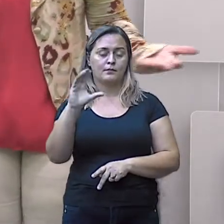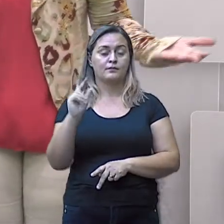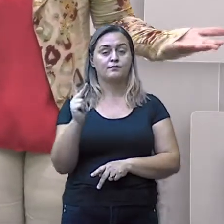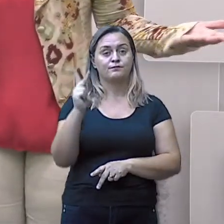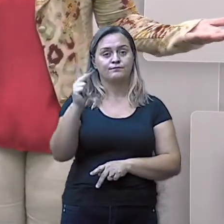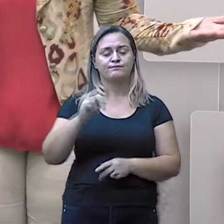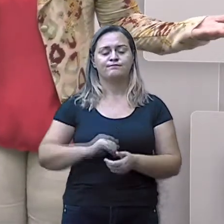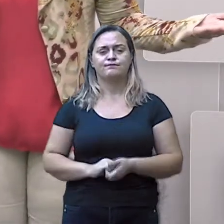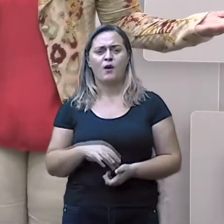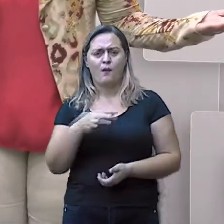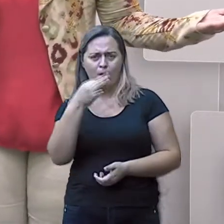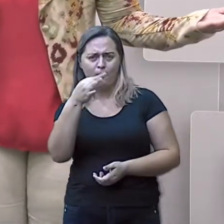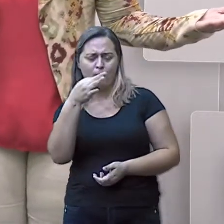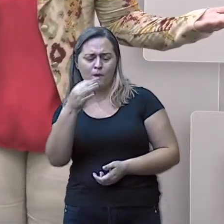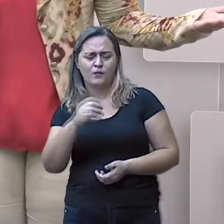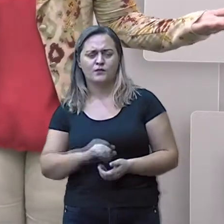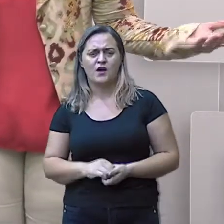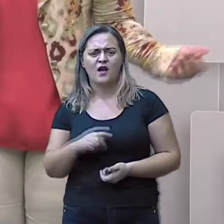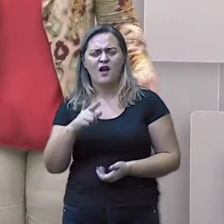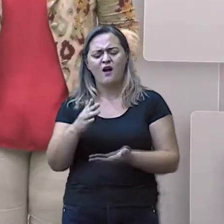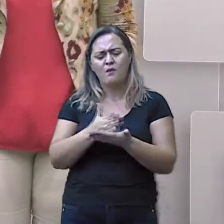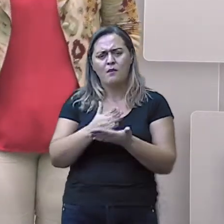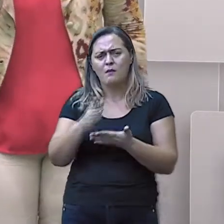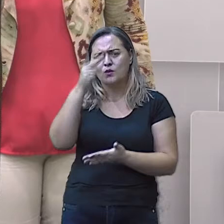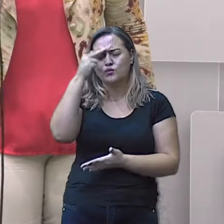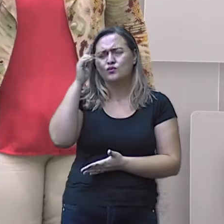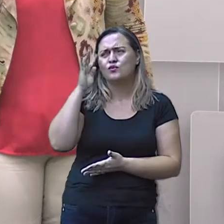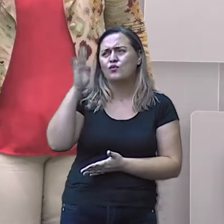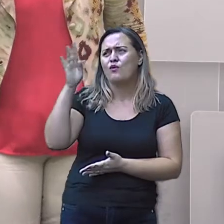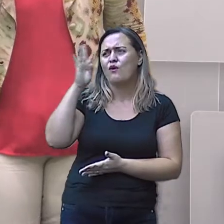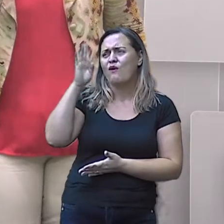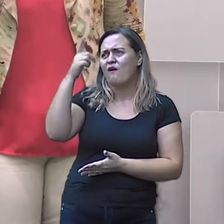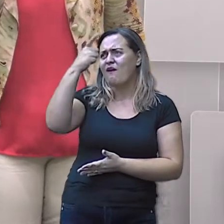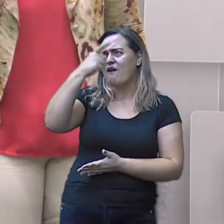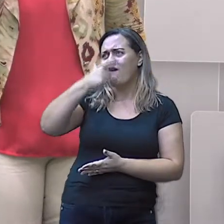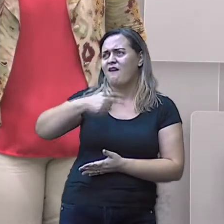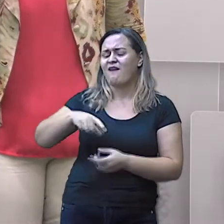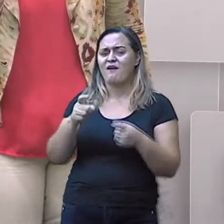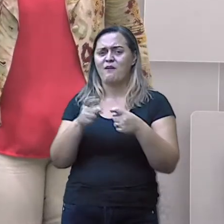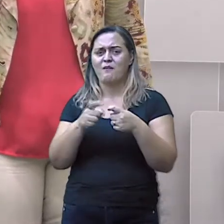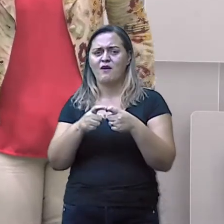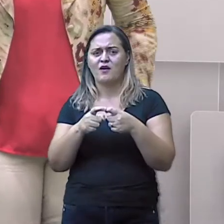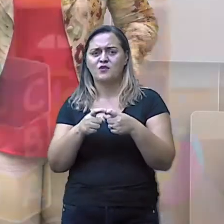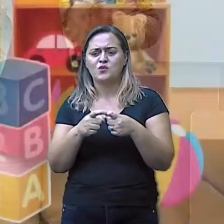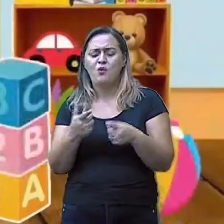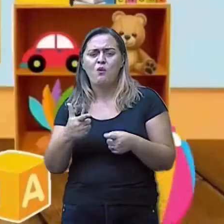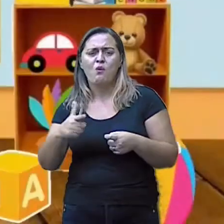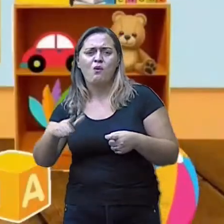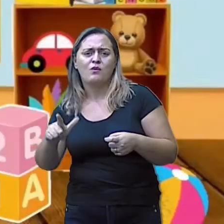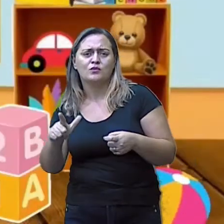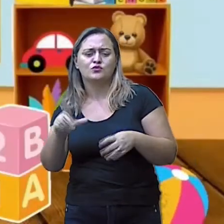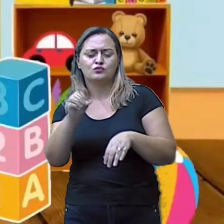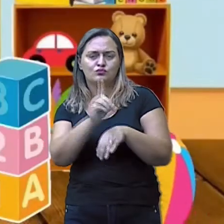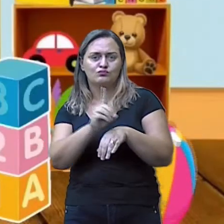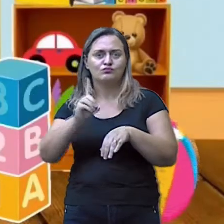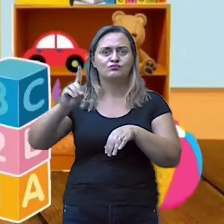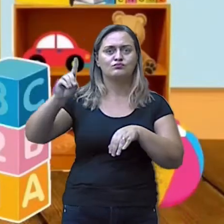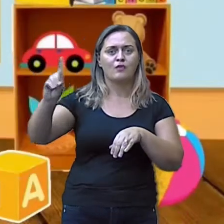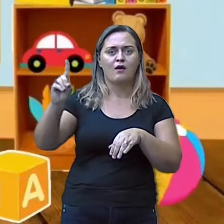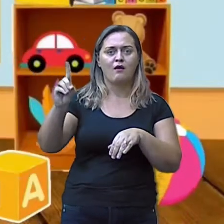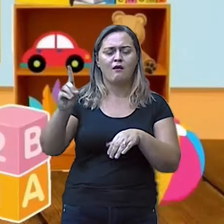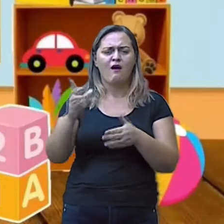Tem gente que sonha em ser médico, tem gente que quer ser doutor, tem quem queira